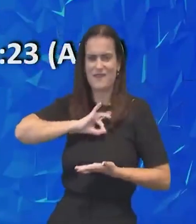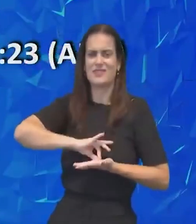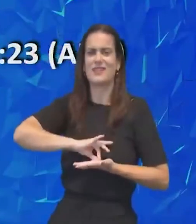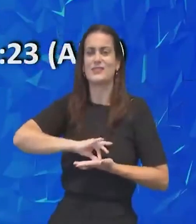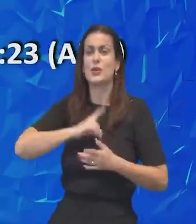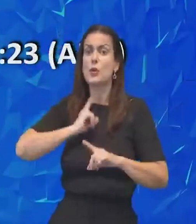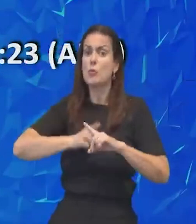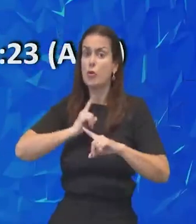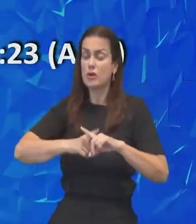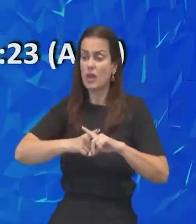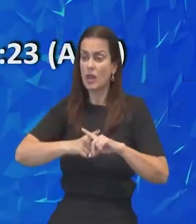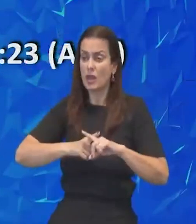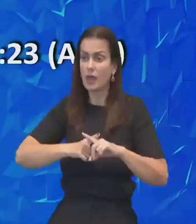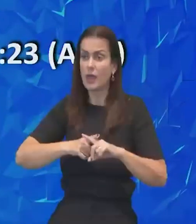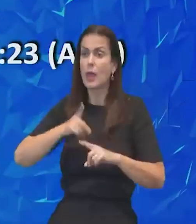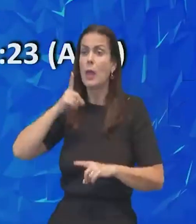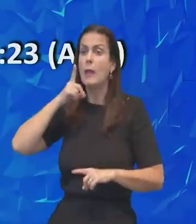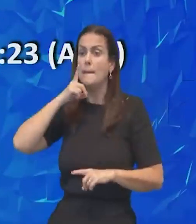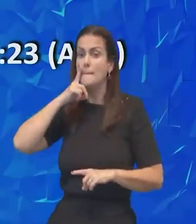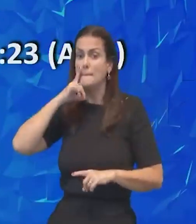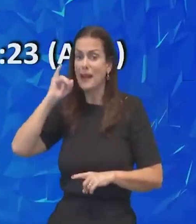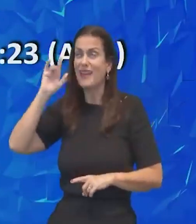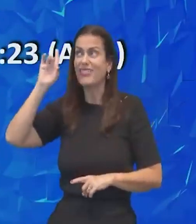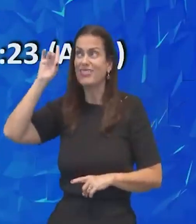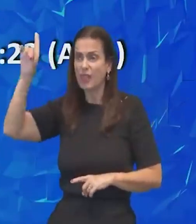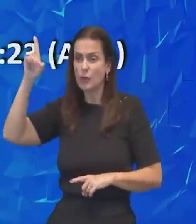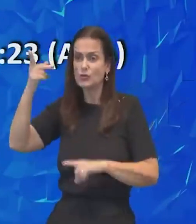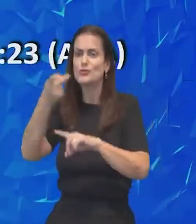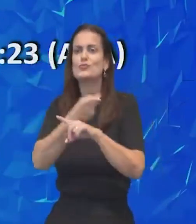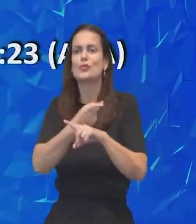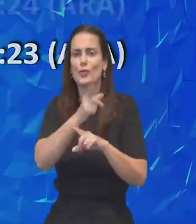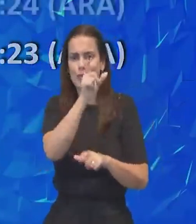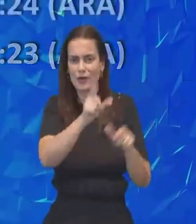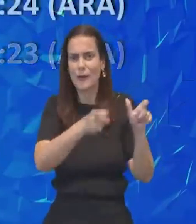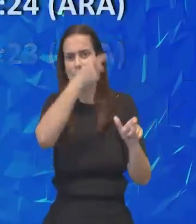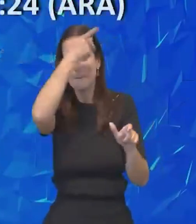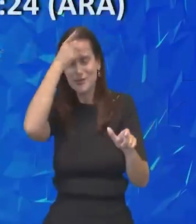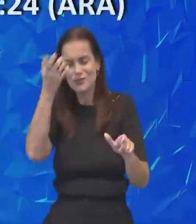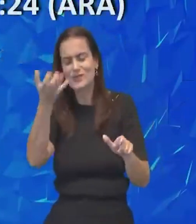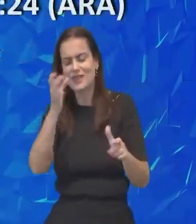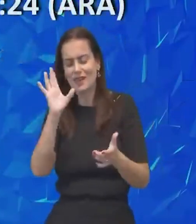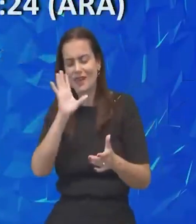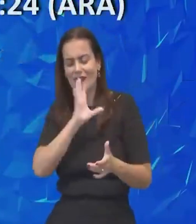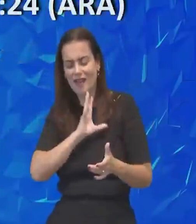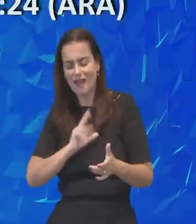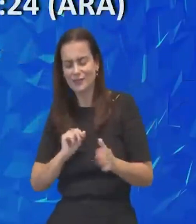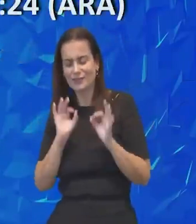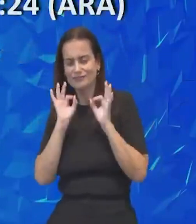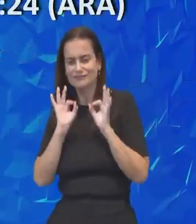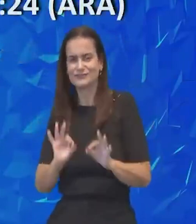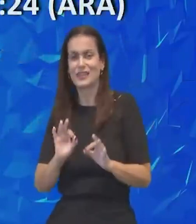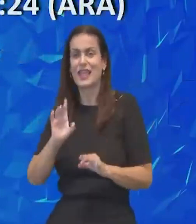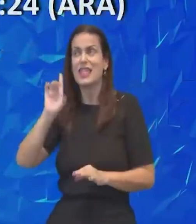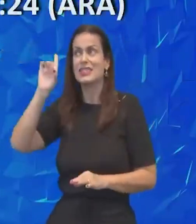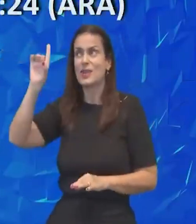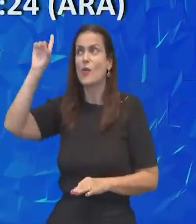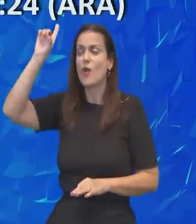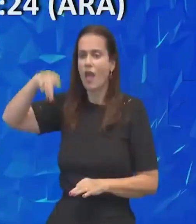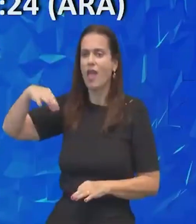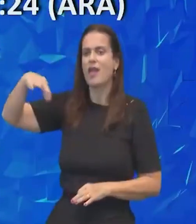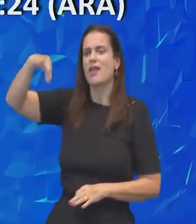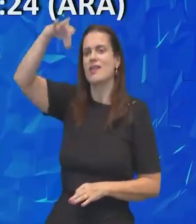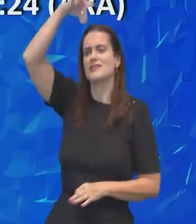procura tais que assim o adorem. Deus é espírito,